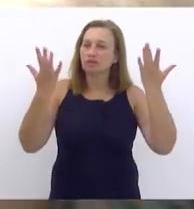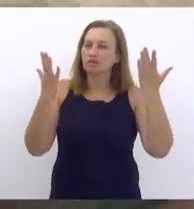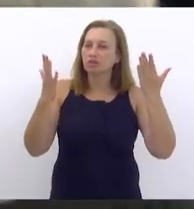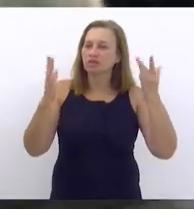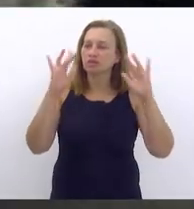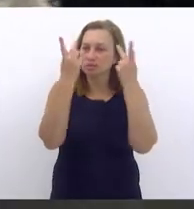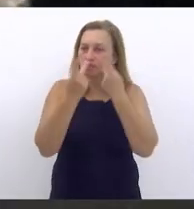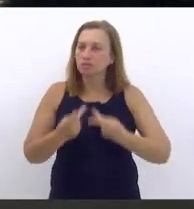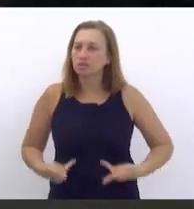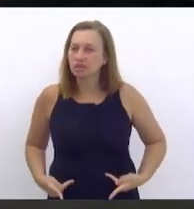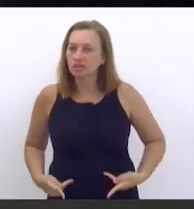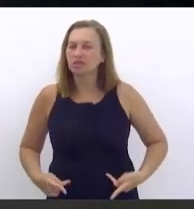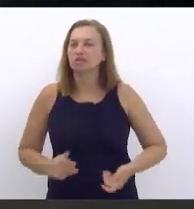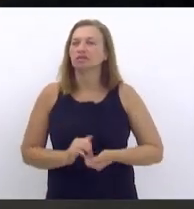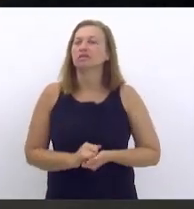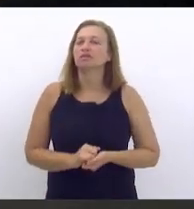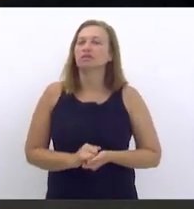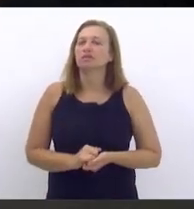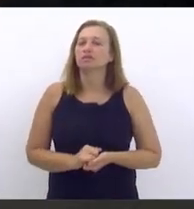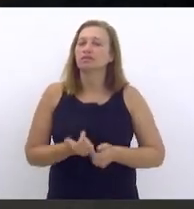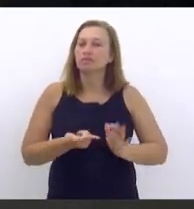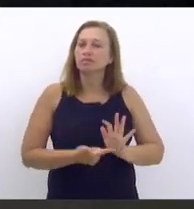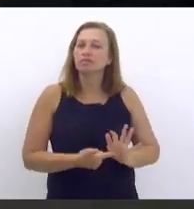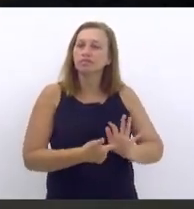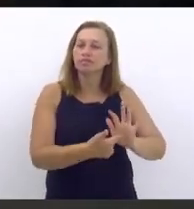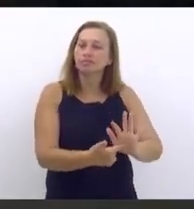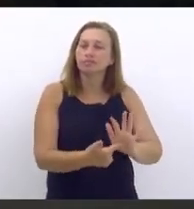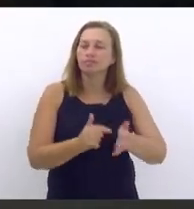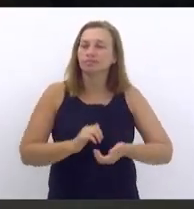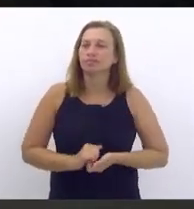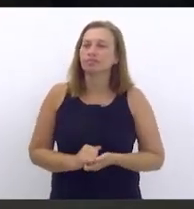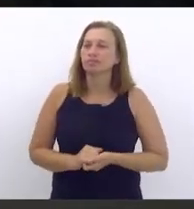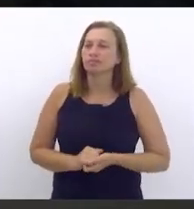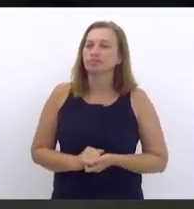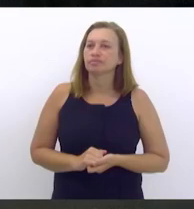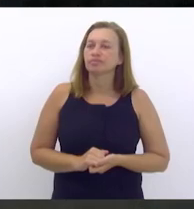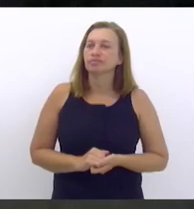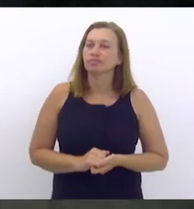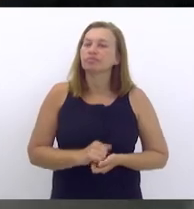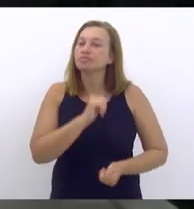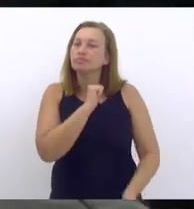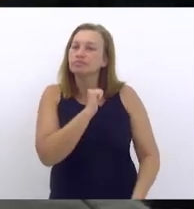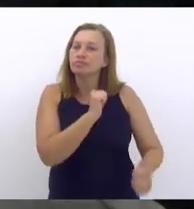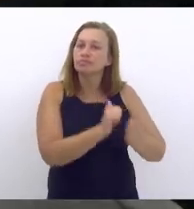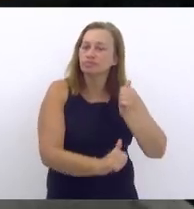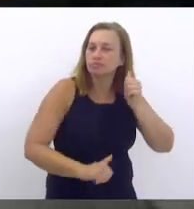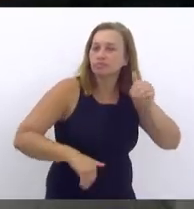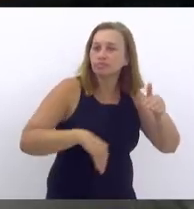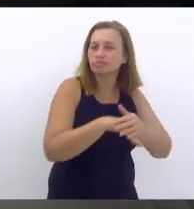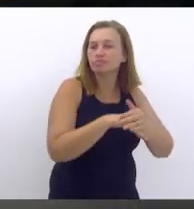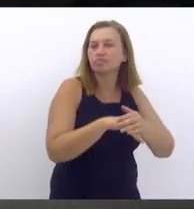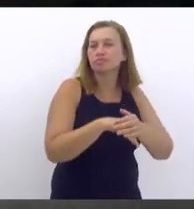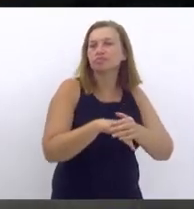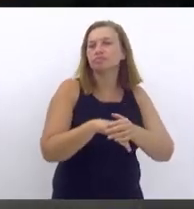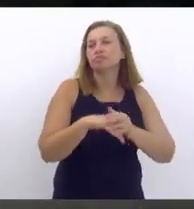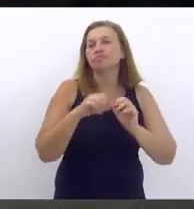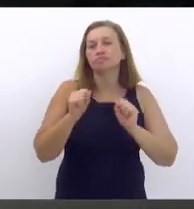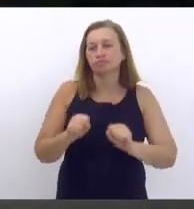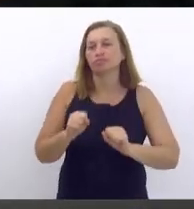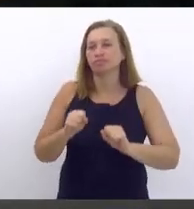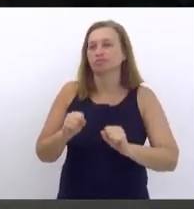de humanidade, uma demonstração com o esporte, como o esporte pode